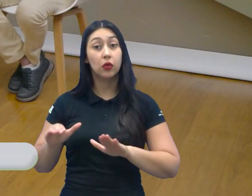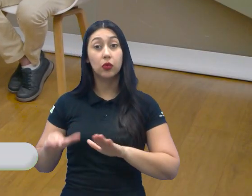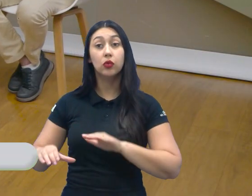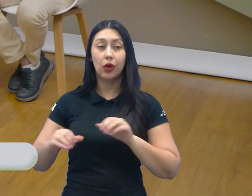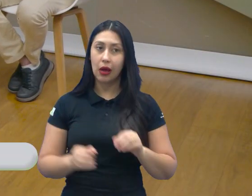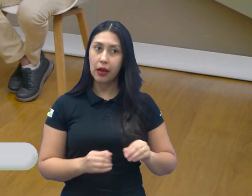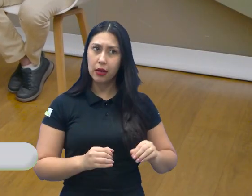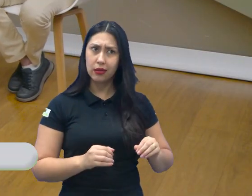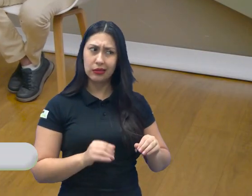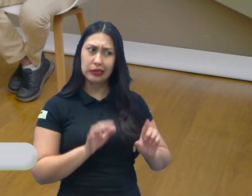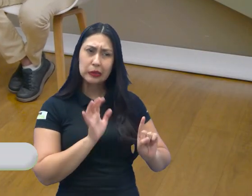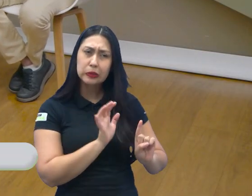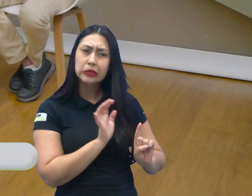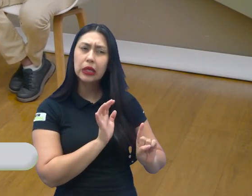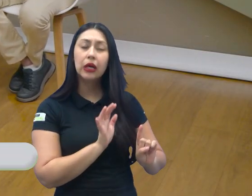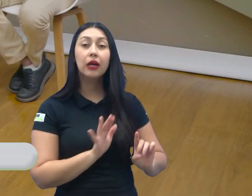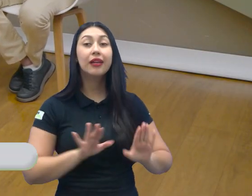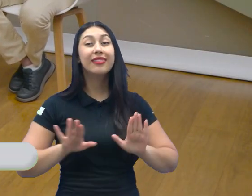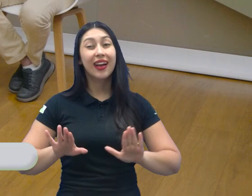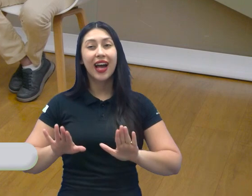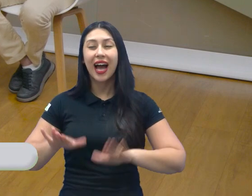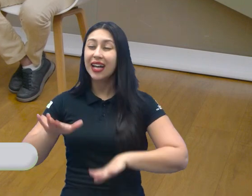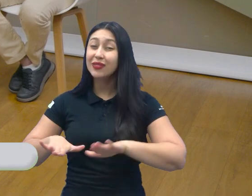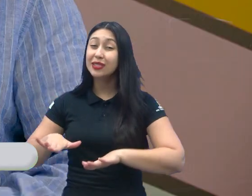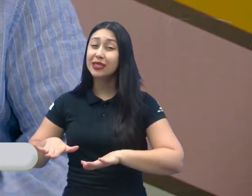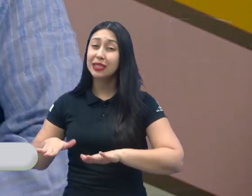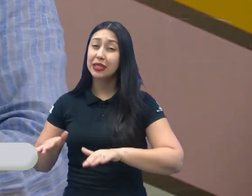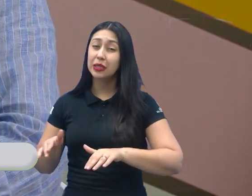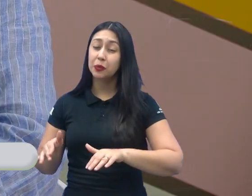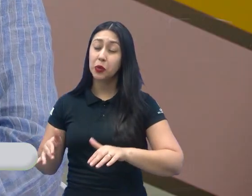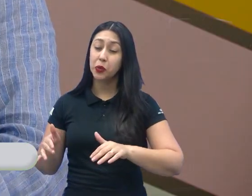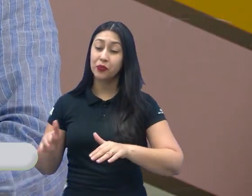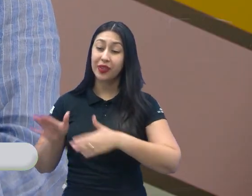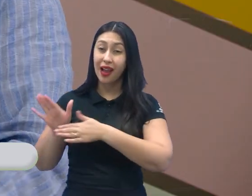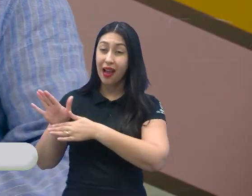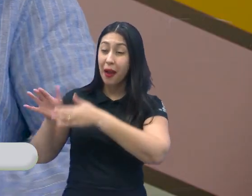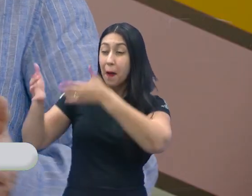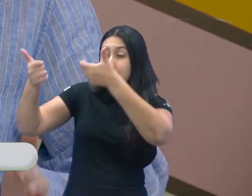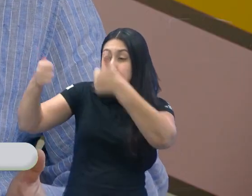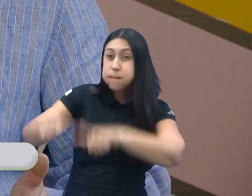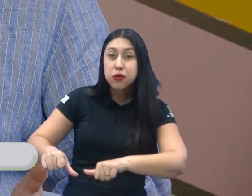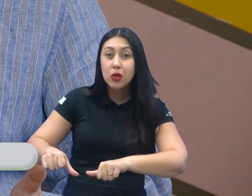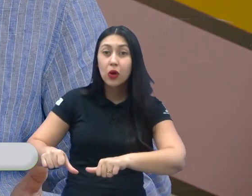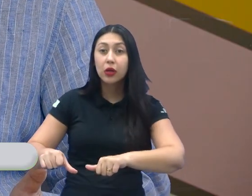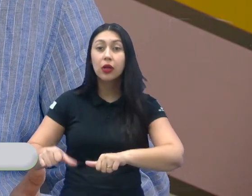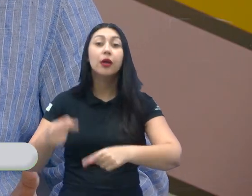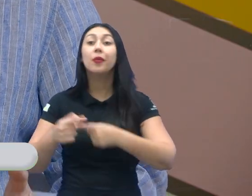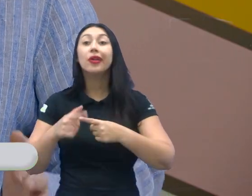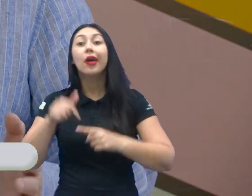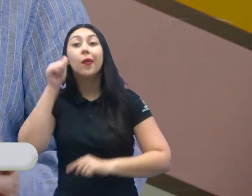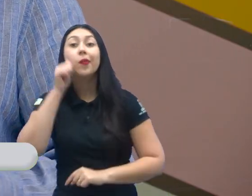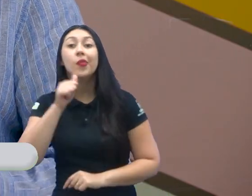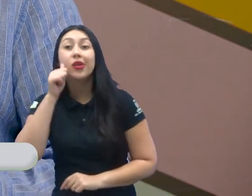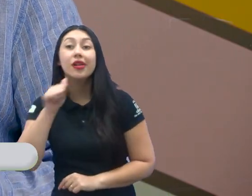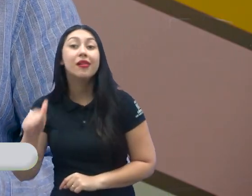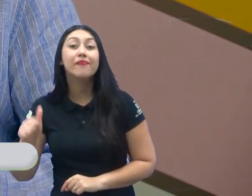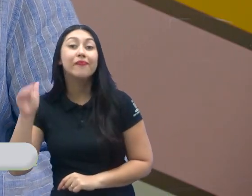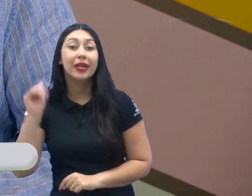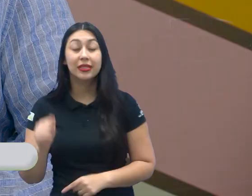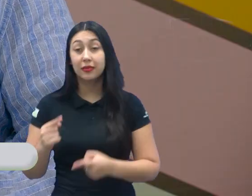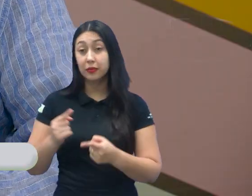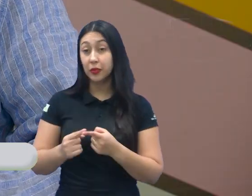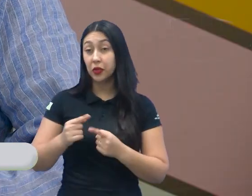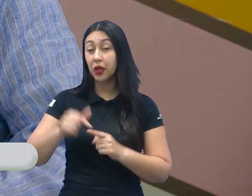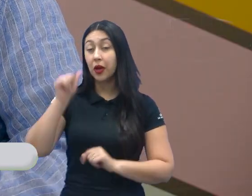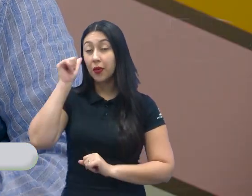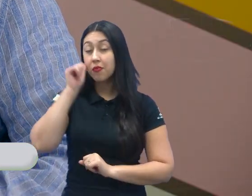influenciam. Exacerba, sabe? Aumenta a possibilidade. Por que é mais frequente nas mulheres? Porque a mulher já tem